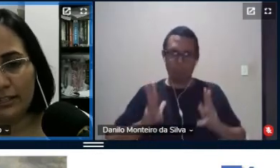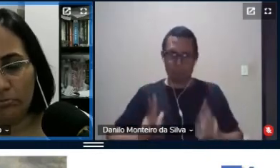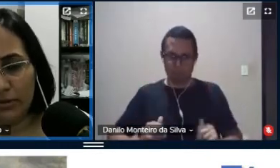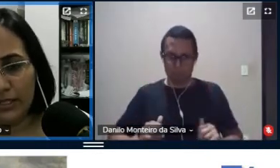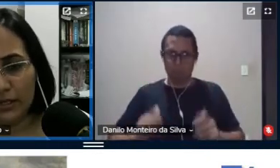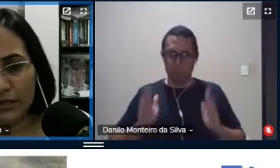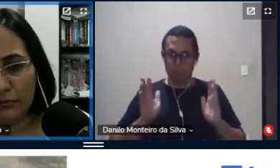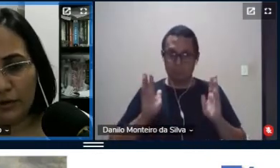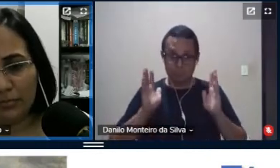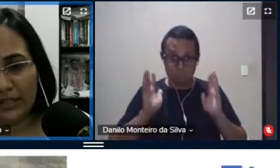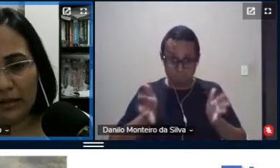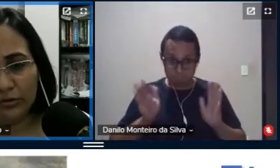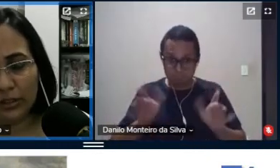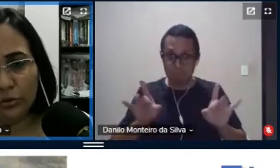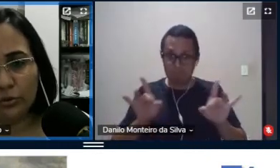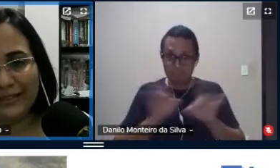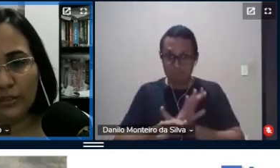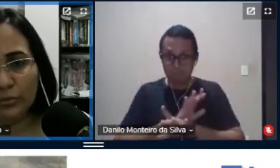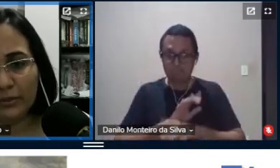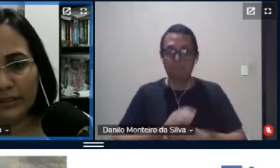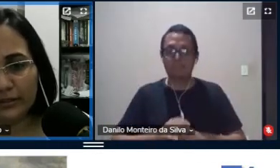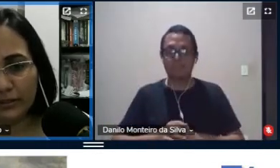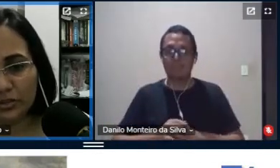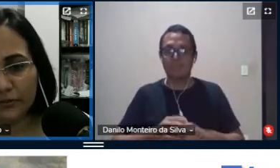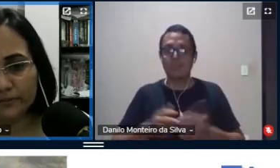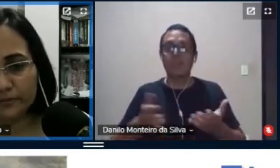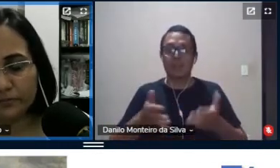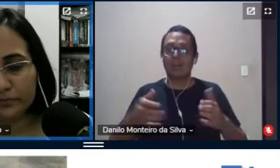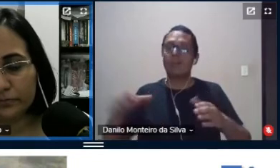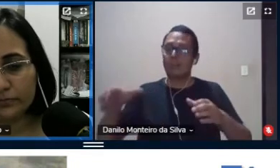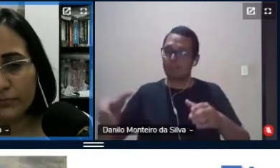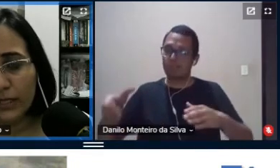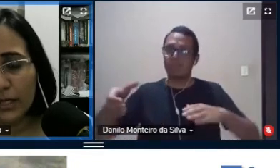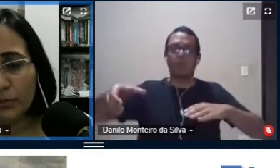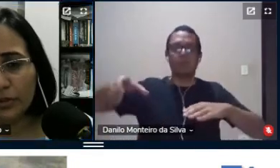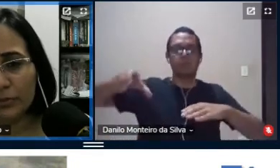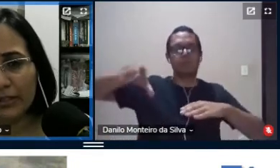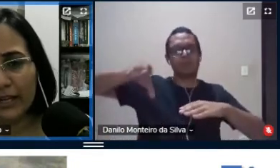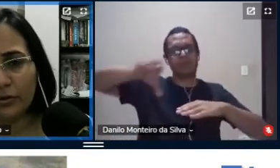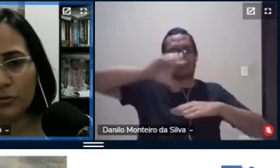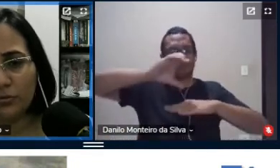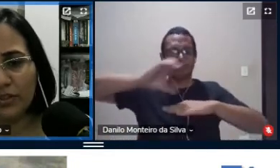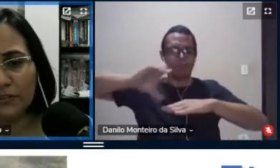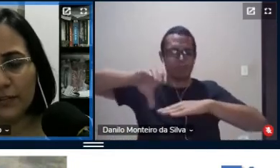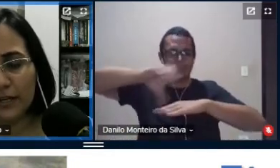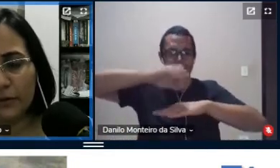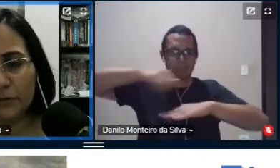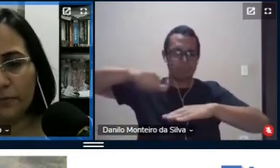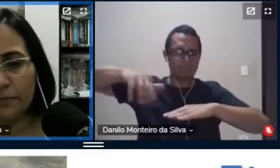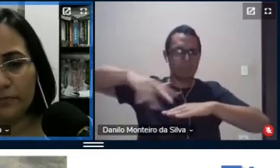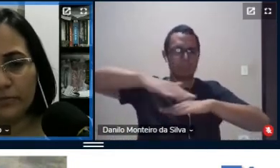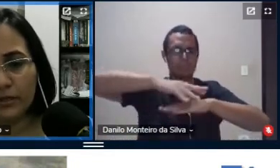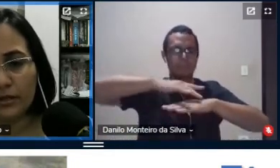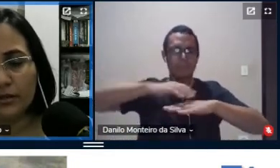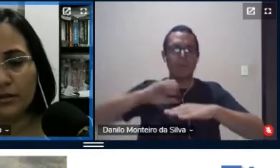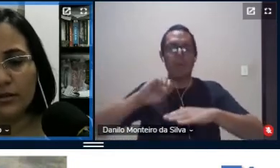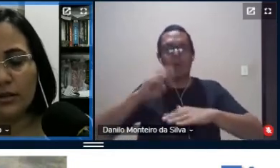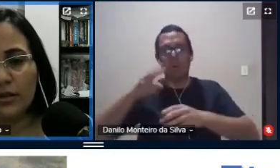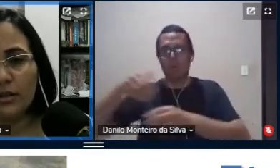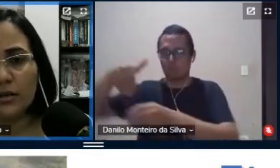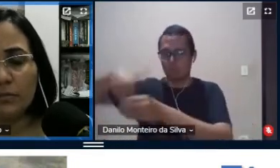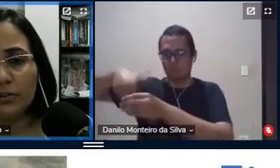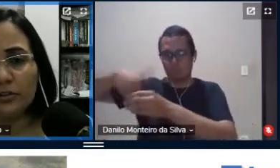Deixei ela limpinha, eu vou aplicar o tal do líquido penetrante. Eu posso aplicar ele com um pincel,